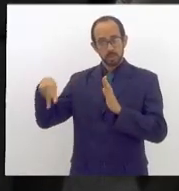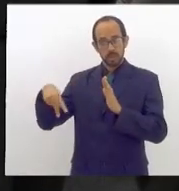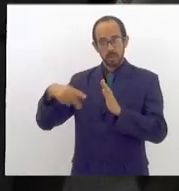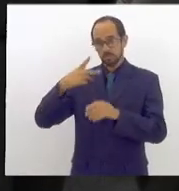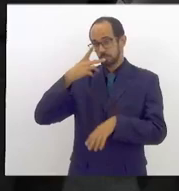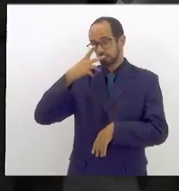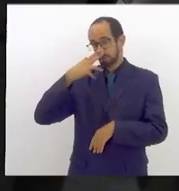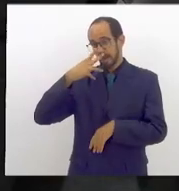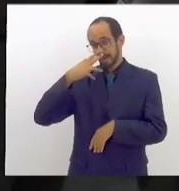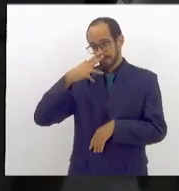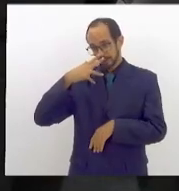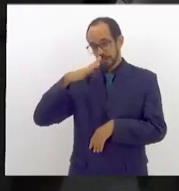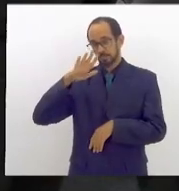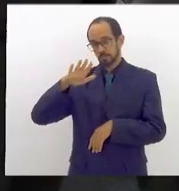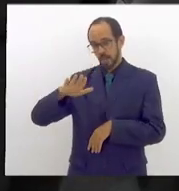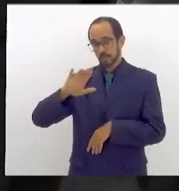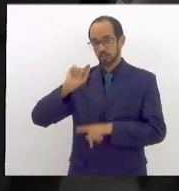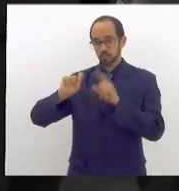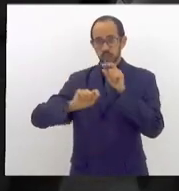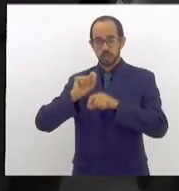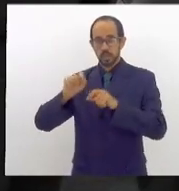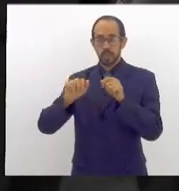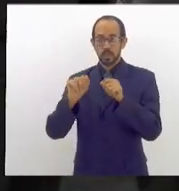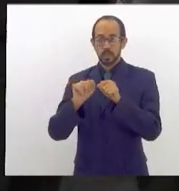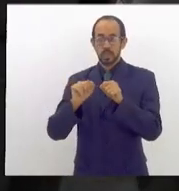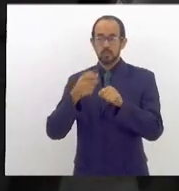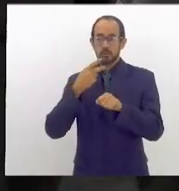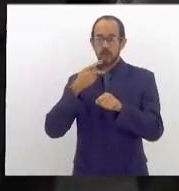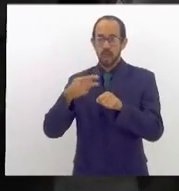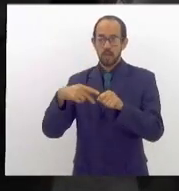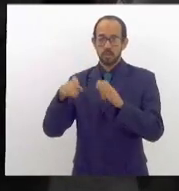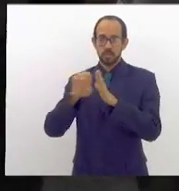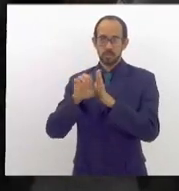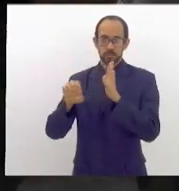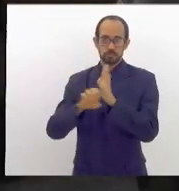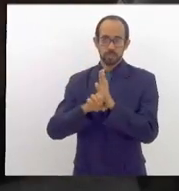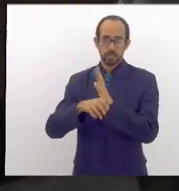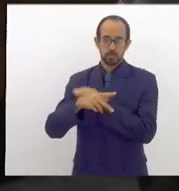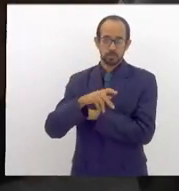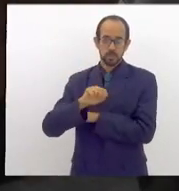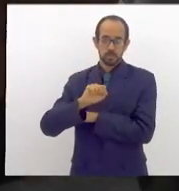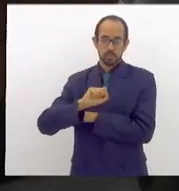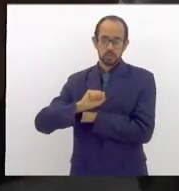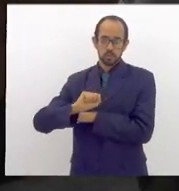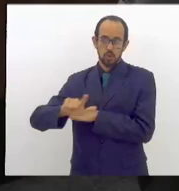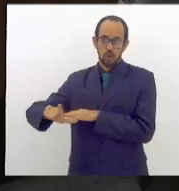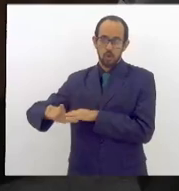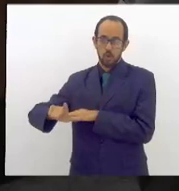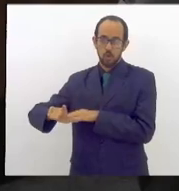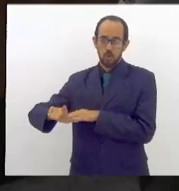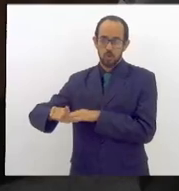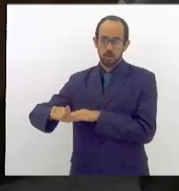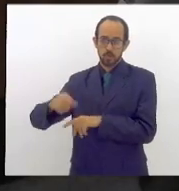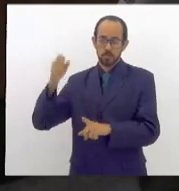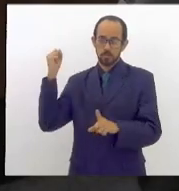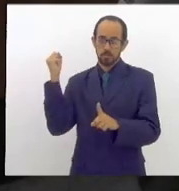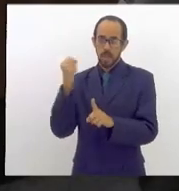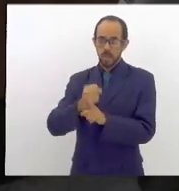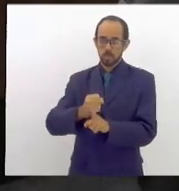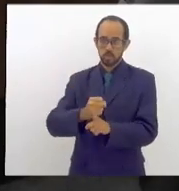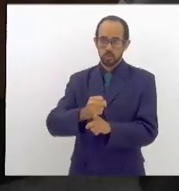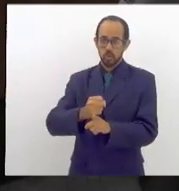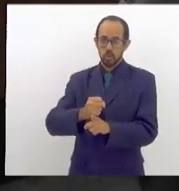com o relatório mas ele fazia a menção a as emendas que o pessoal fez que assassinaram o sistema